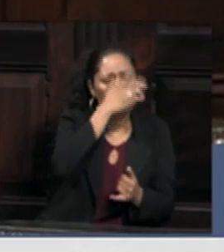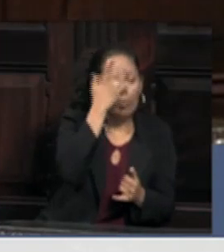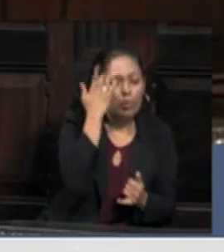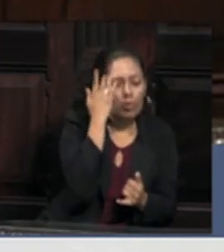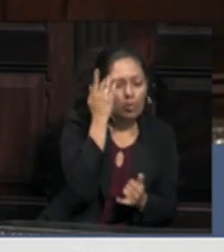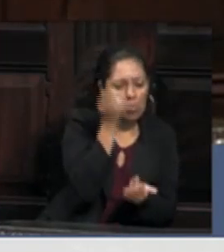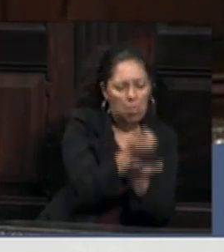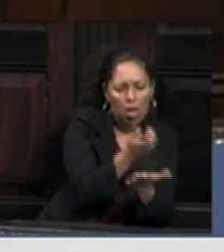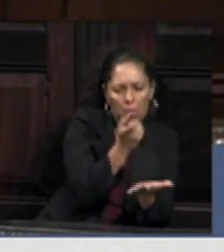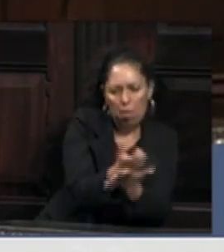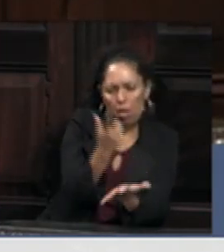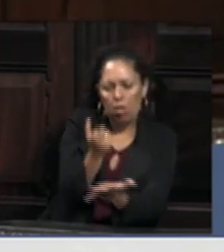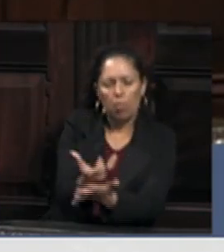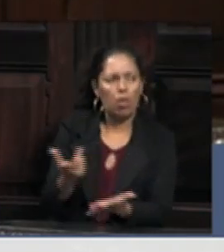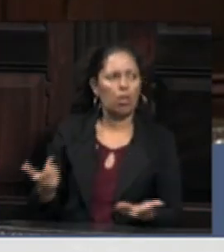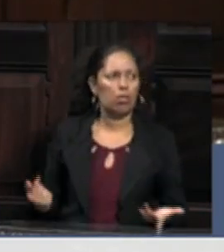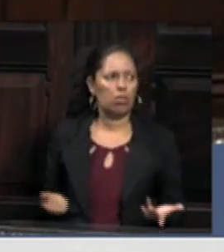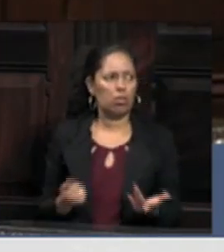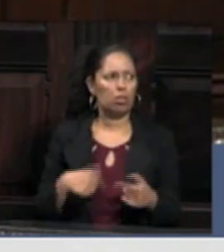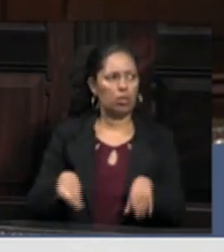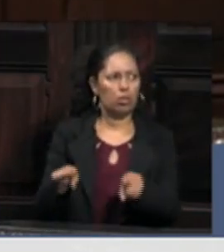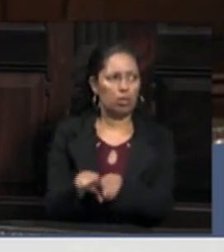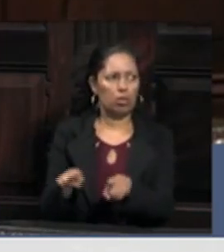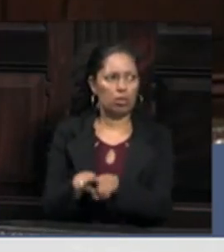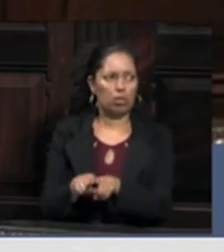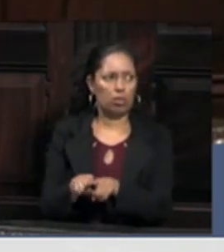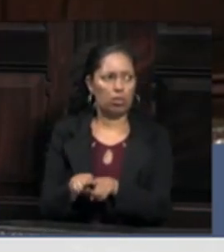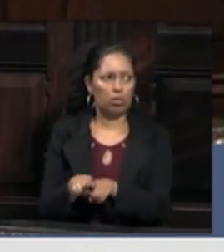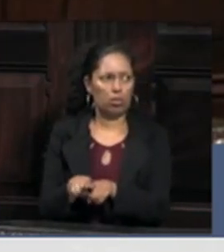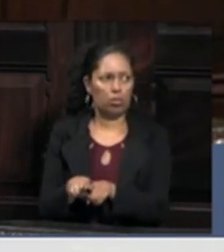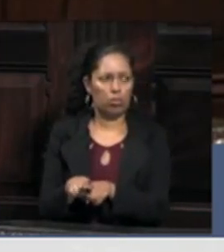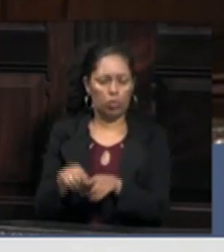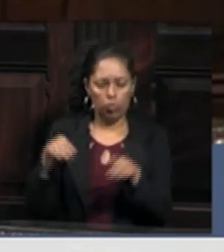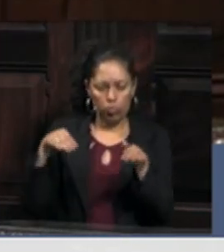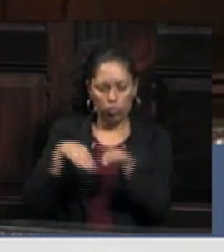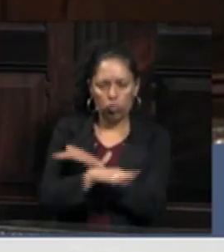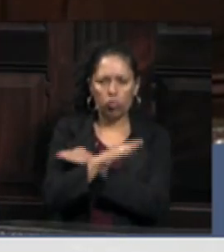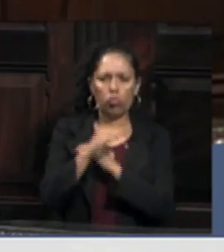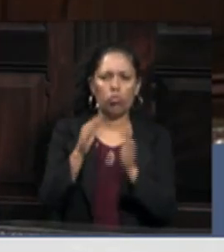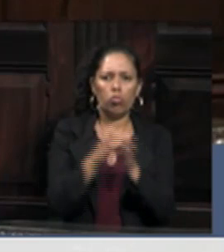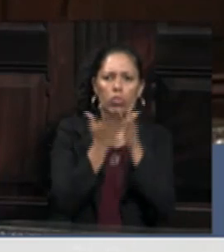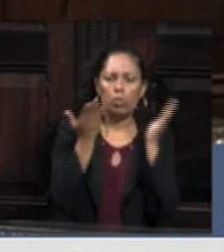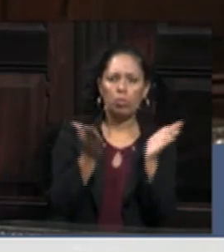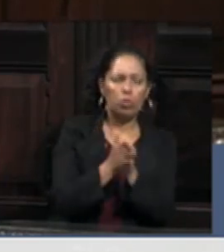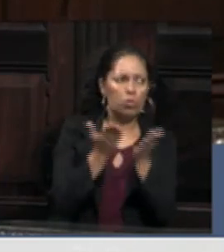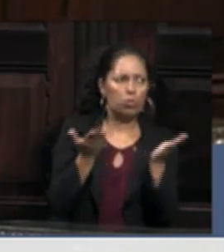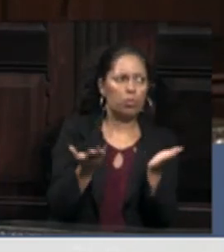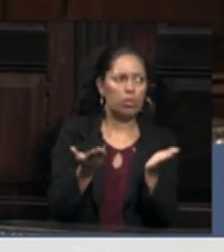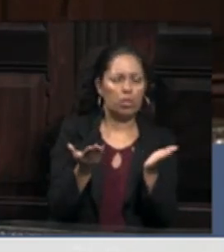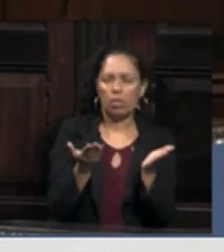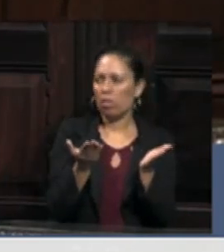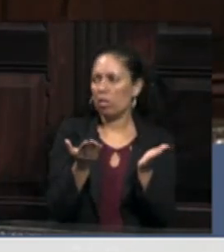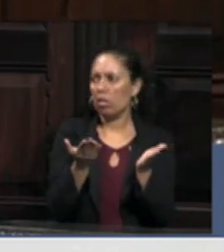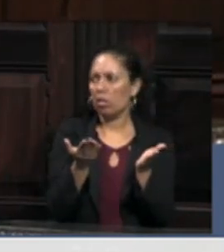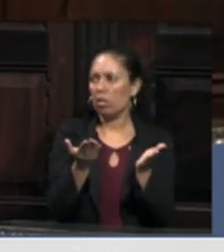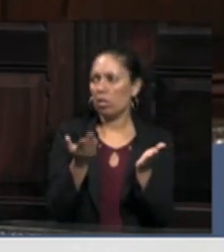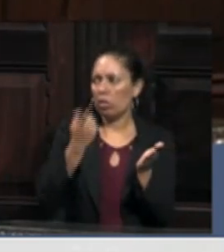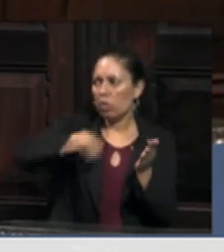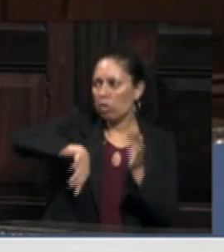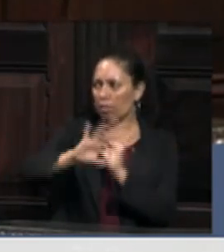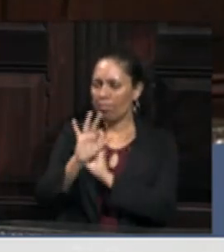Mais que isso, uma parte considerável do Fundo Estadual de Combate à Pobreza não foi sequer